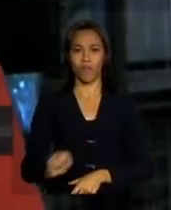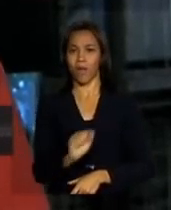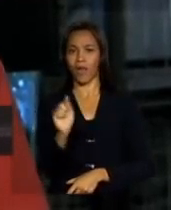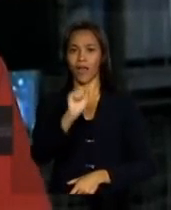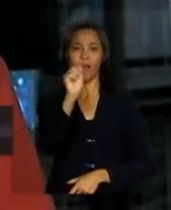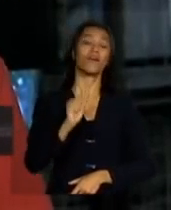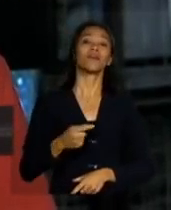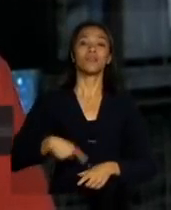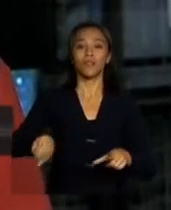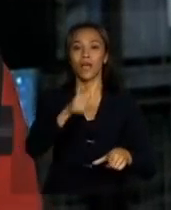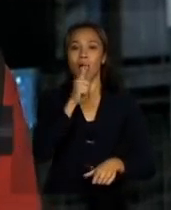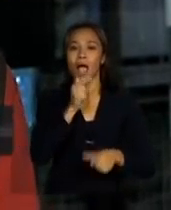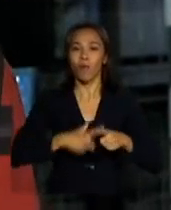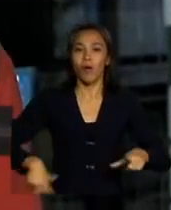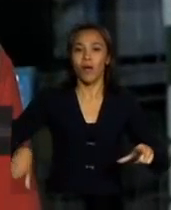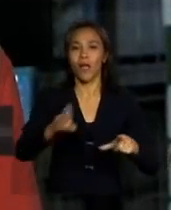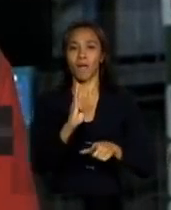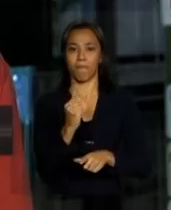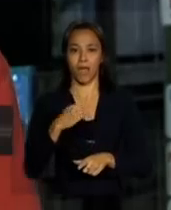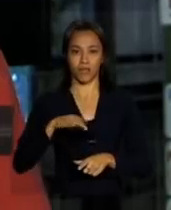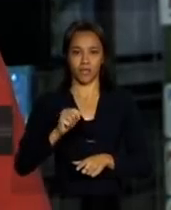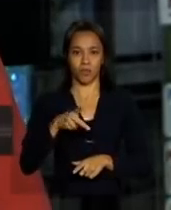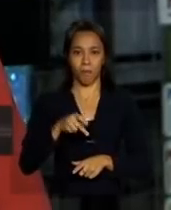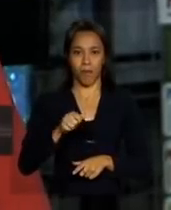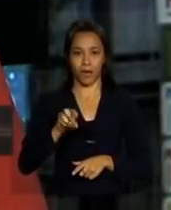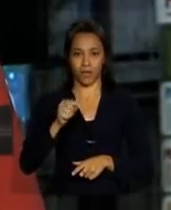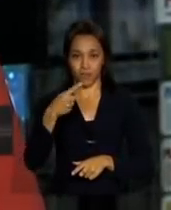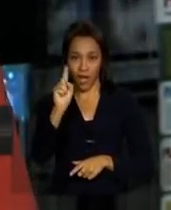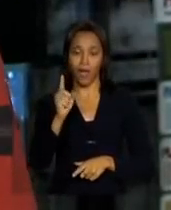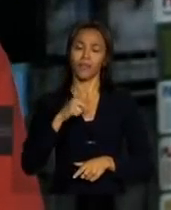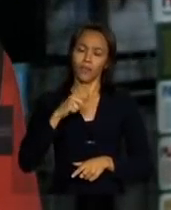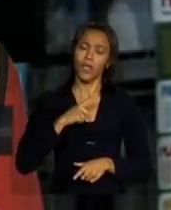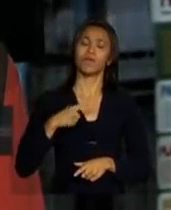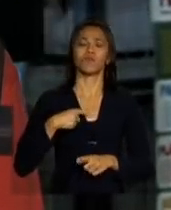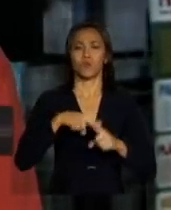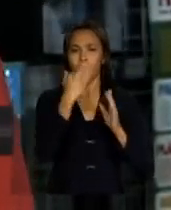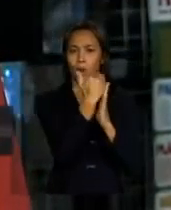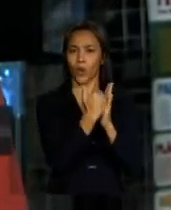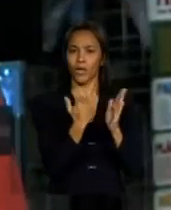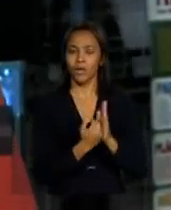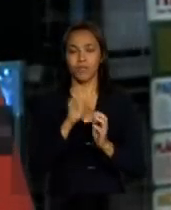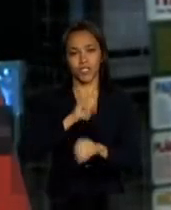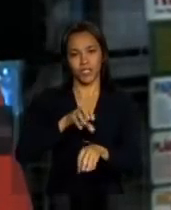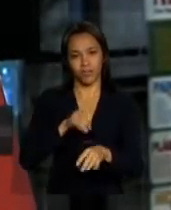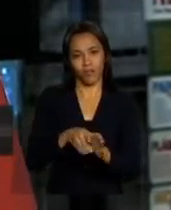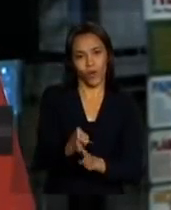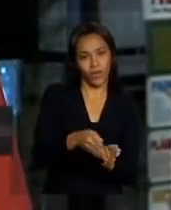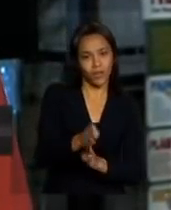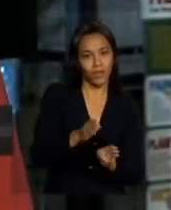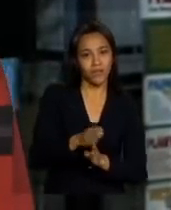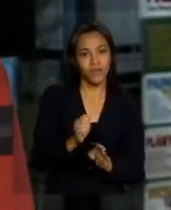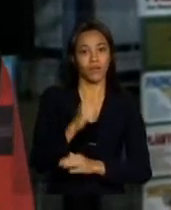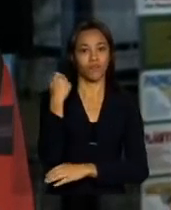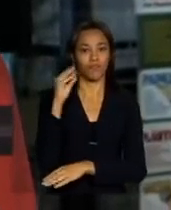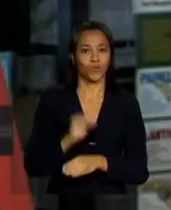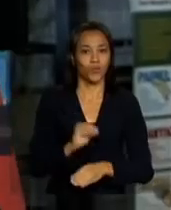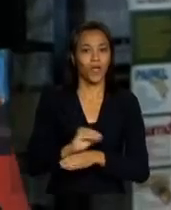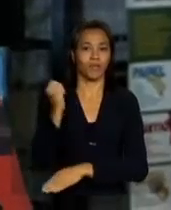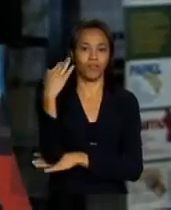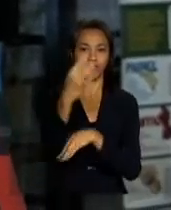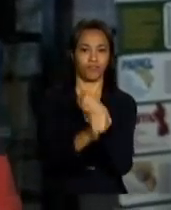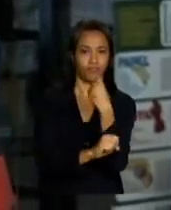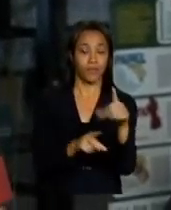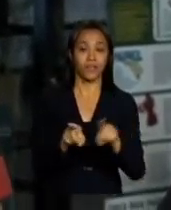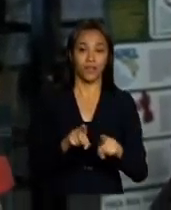Bacia do Paraná 3. Então, a gente tem desde de programas de educação ambiental, como programas de recuperação